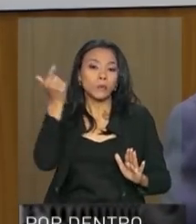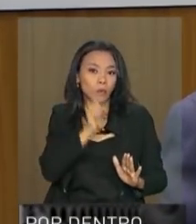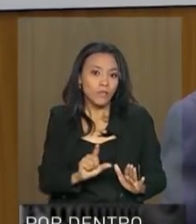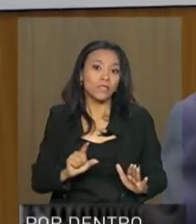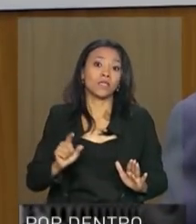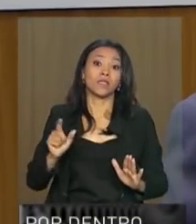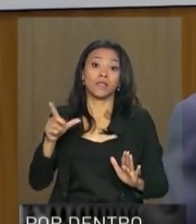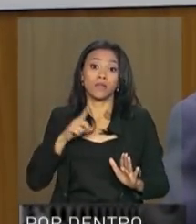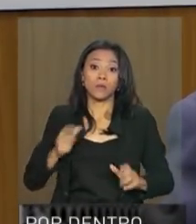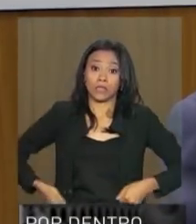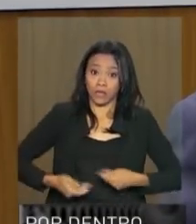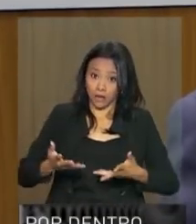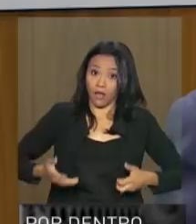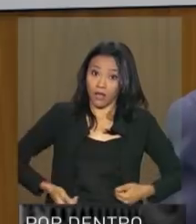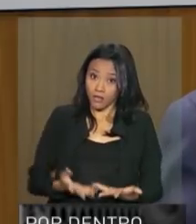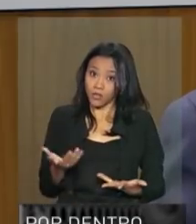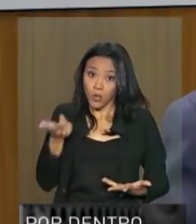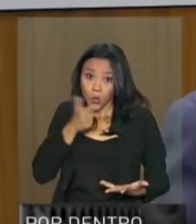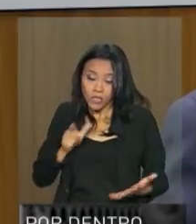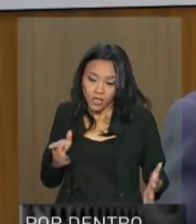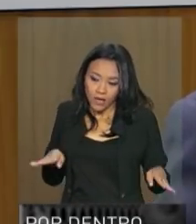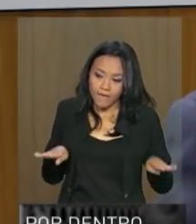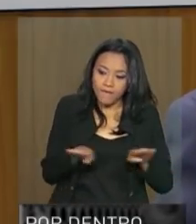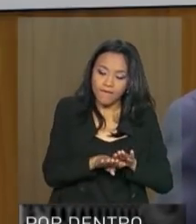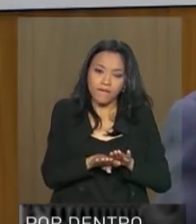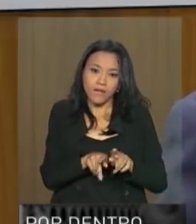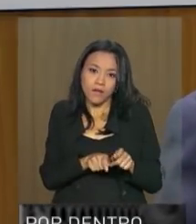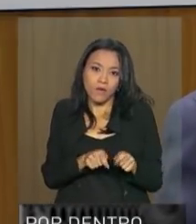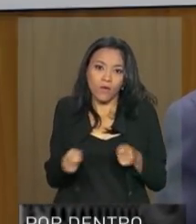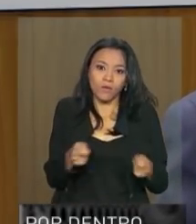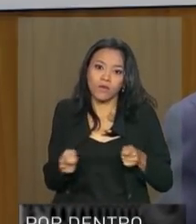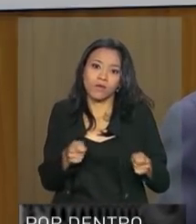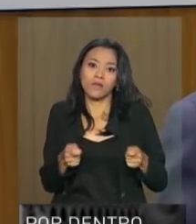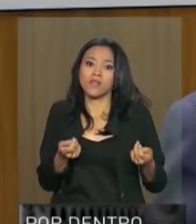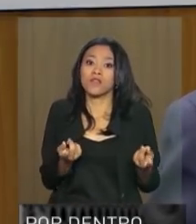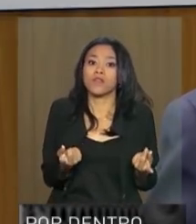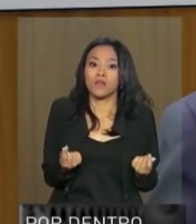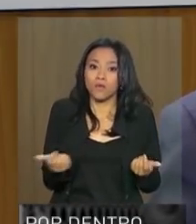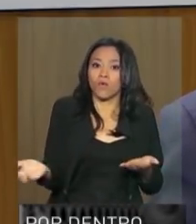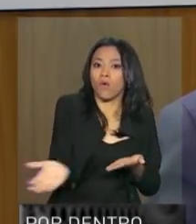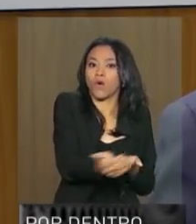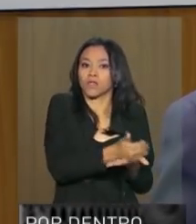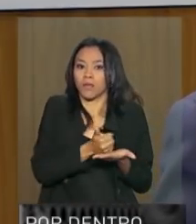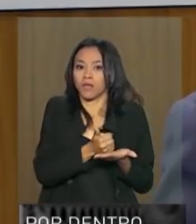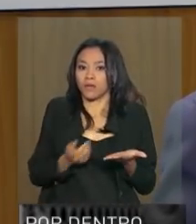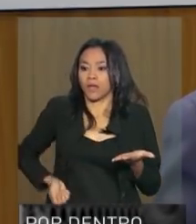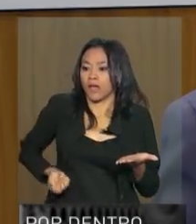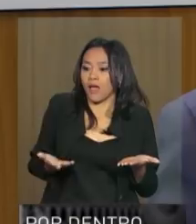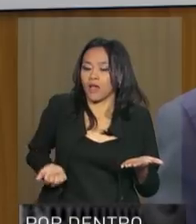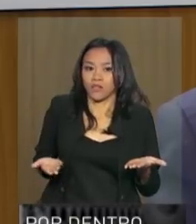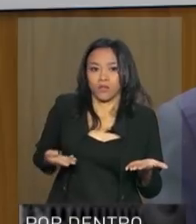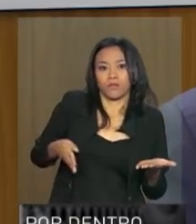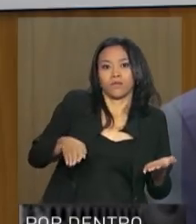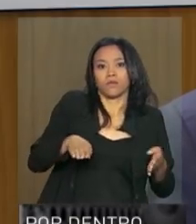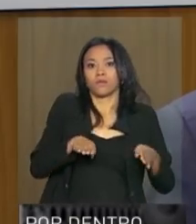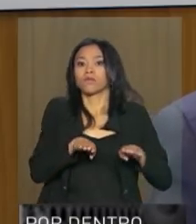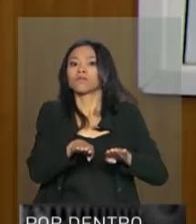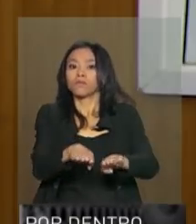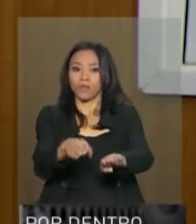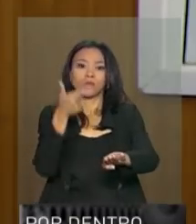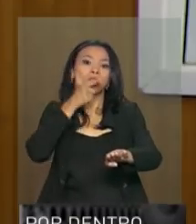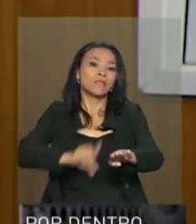despesa que seja compatível com o orçamento e que impeça também que a gente tenha necessidade de elevar a carga tributária.